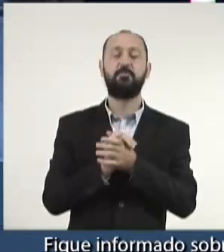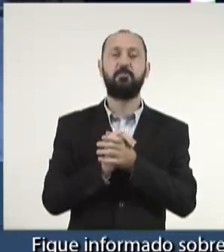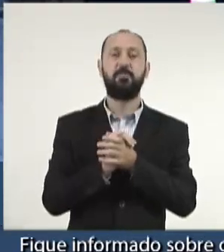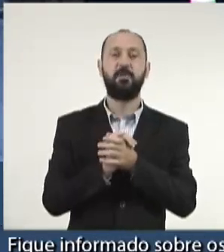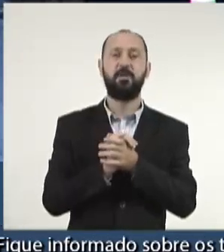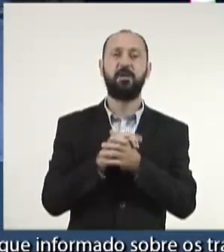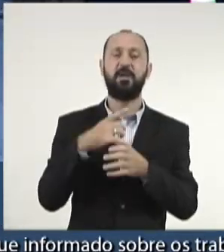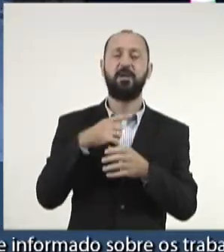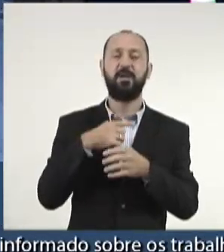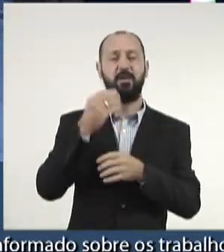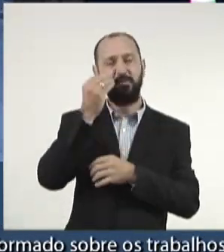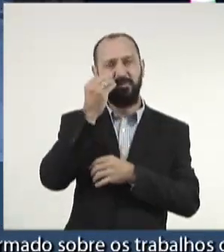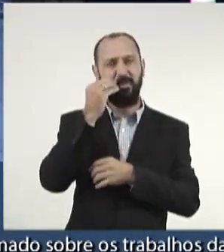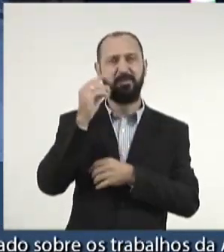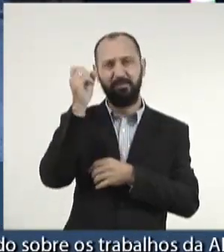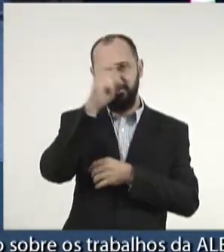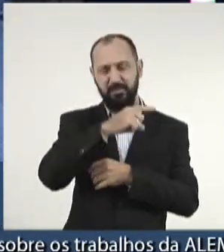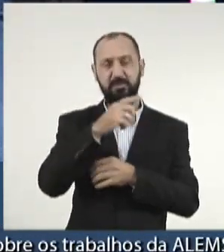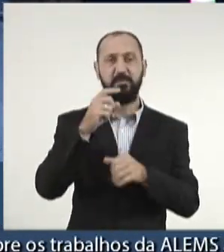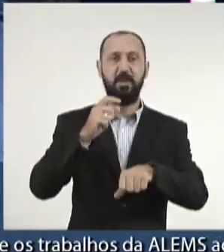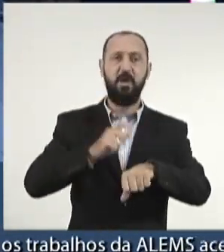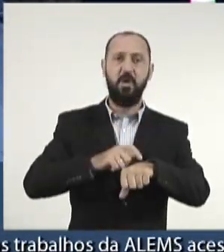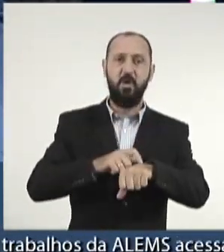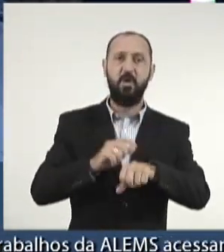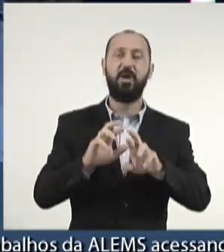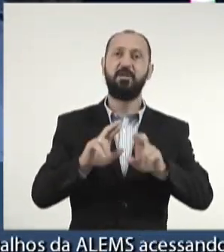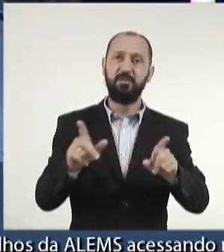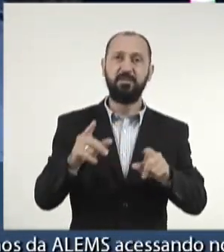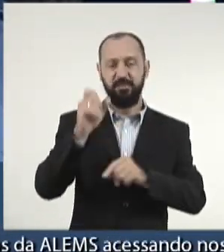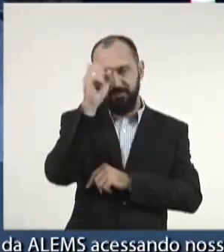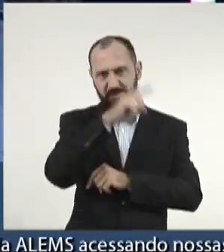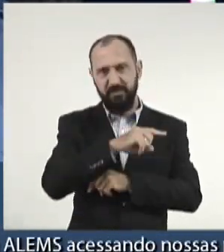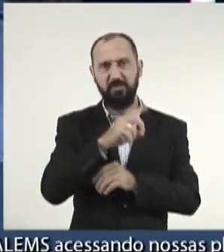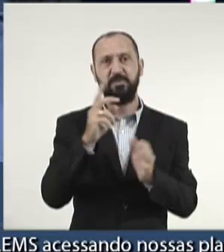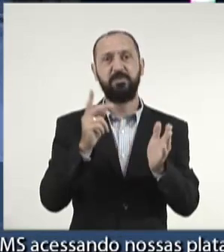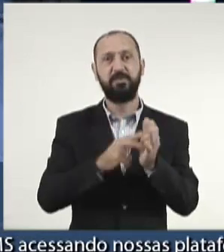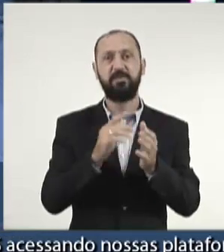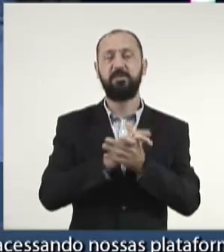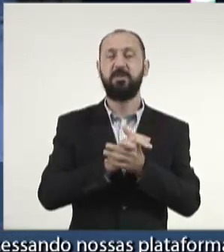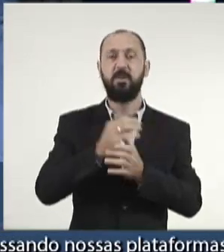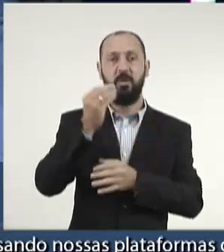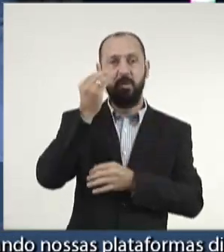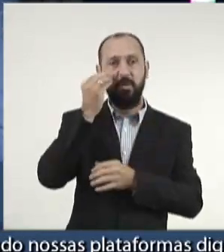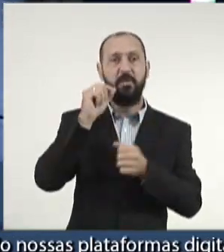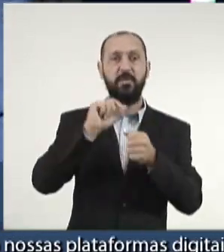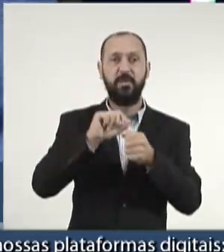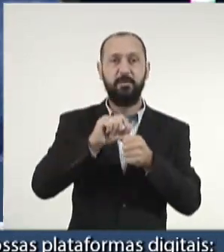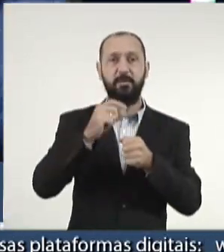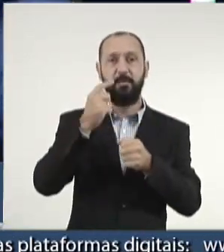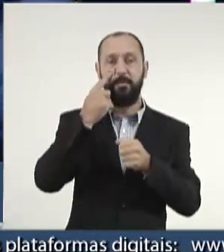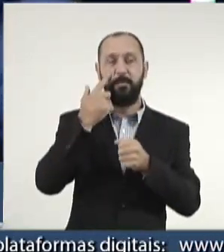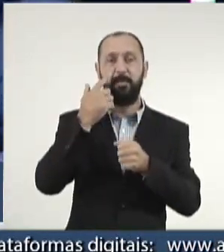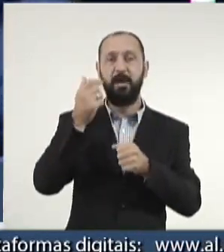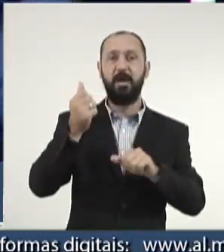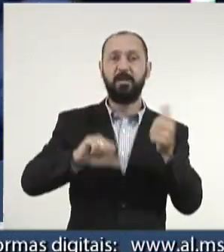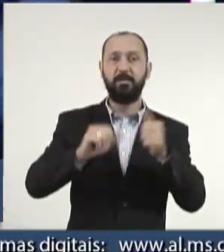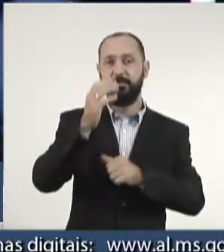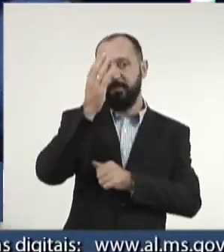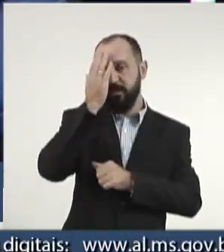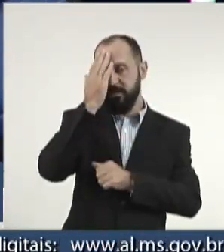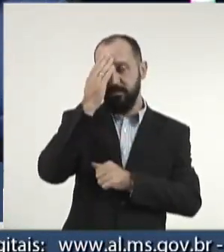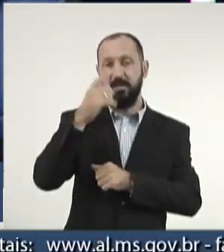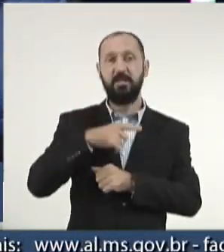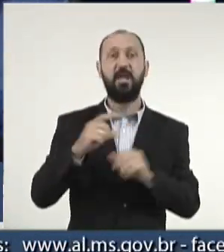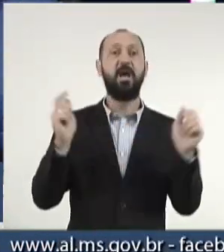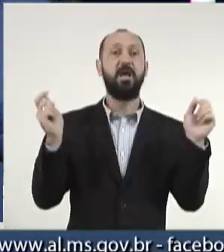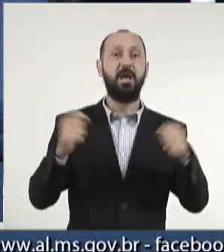realmente um teste muito duro, em horário difícil, e o teste ele é feito justamente para saber se a pessoa tem